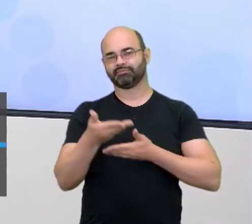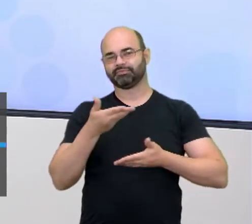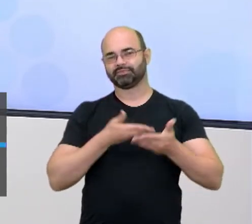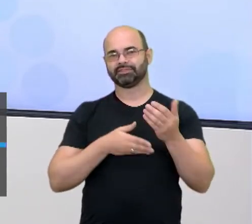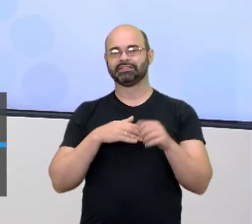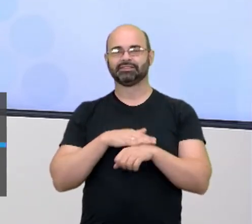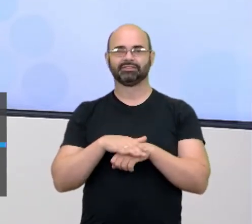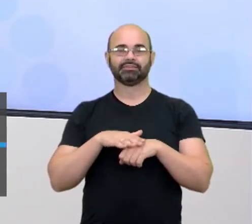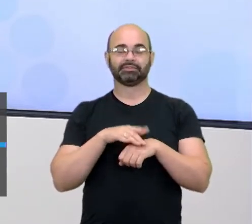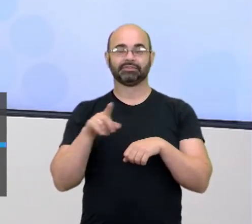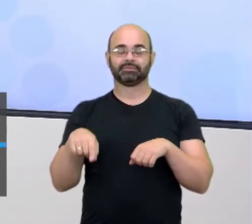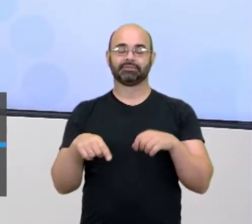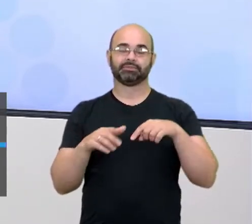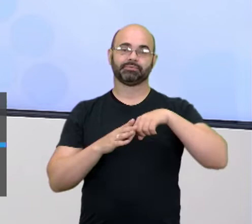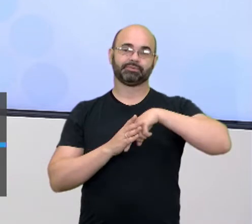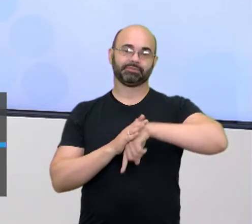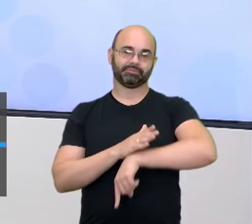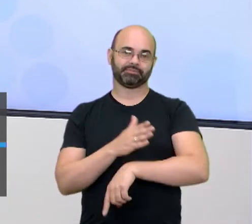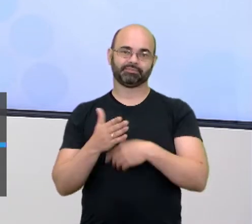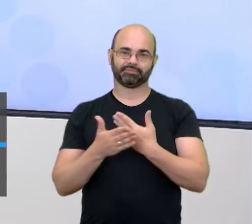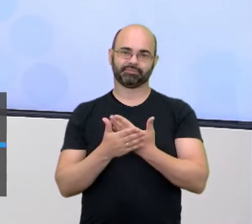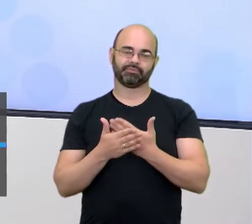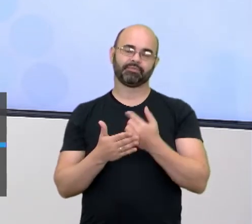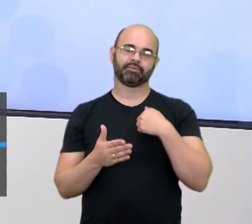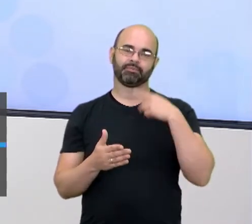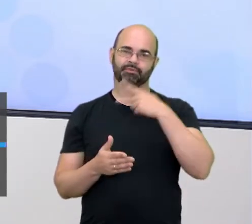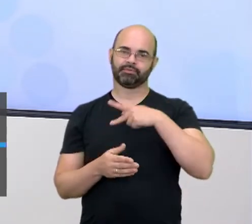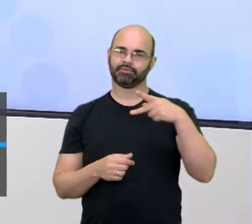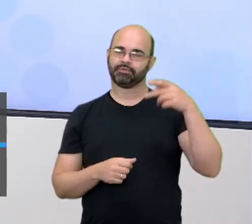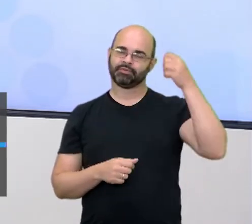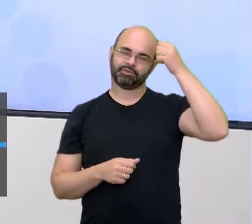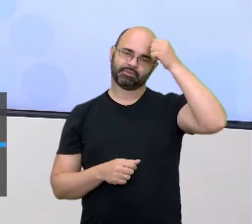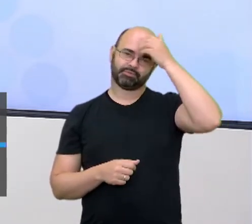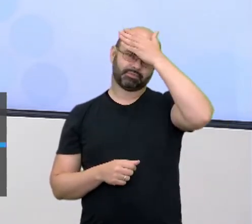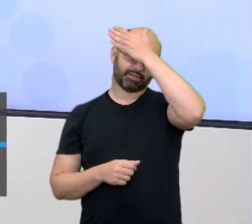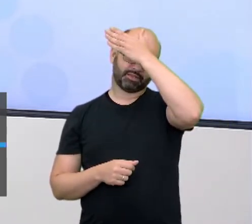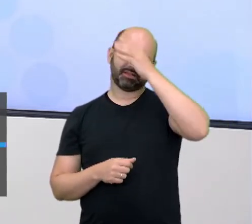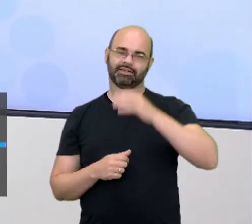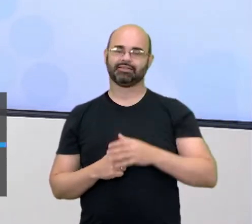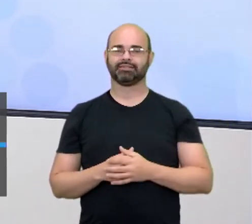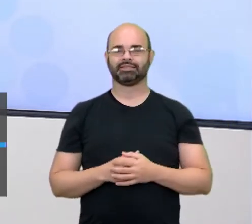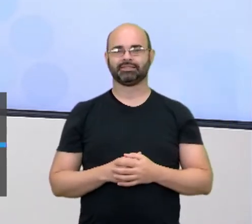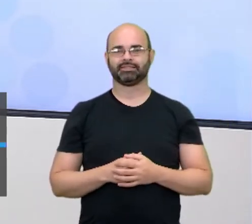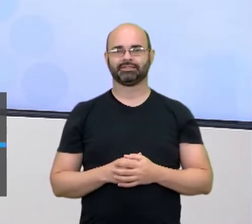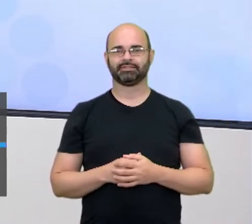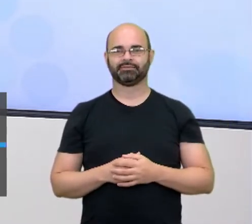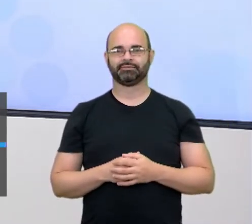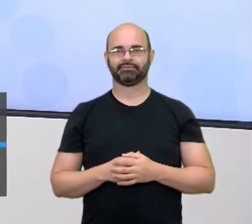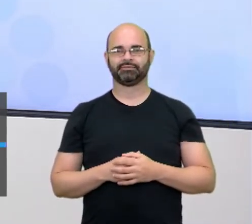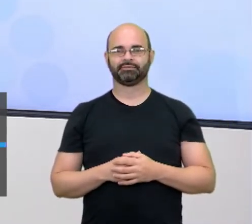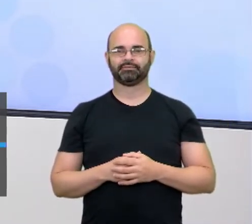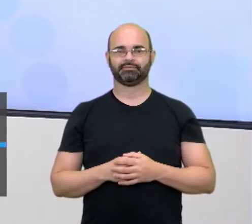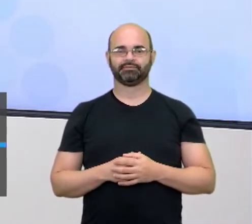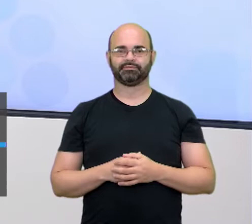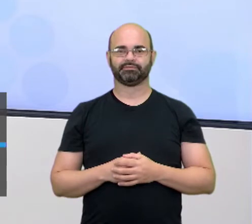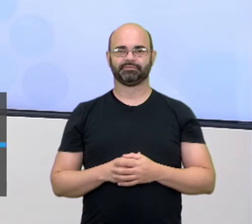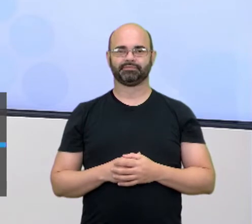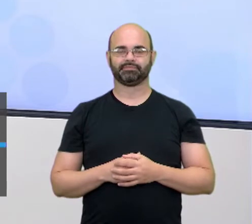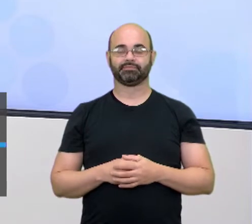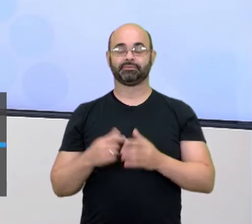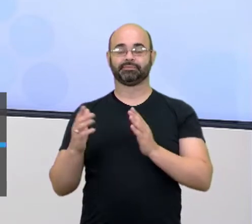nosso aprofundamento. Eu sou o professor Osmar, estarei conversando aí, discutindo com vocês mais uma etapa aí desse